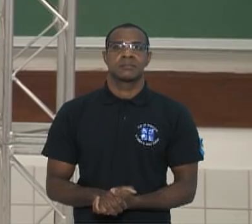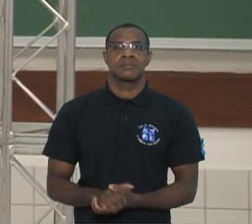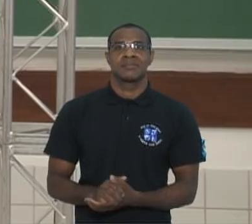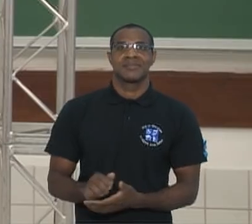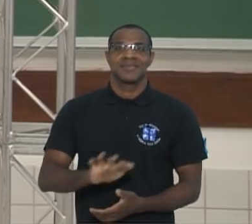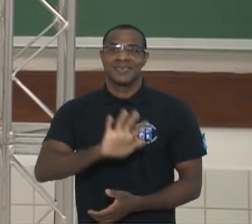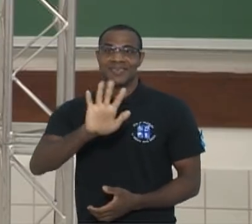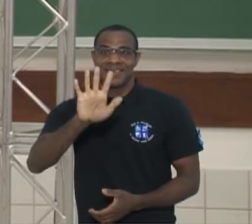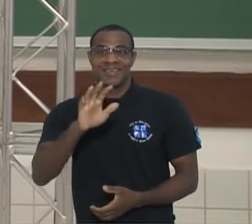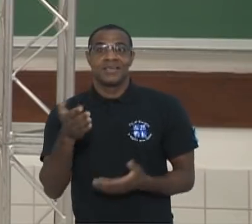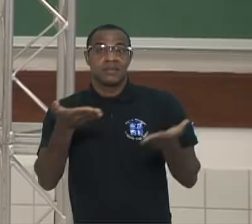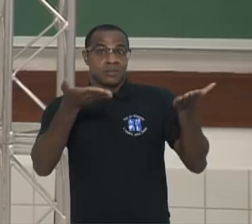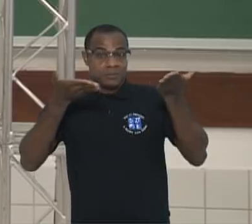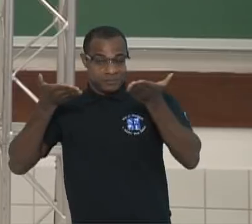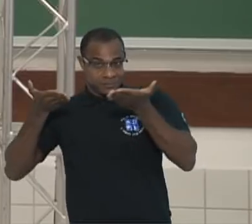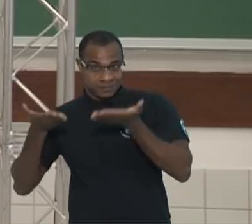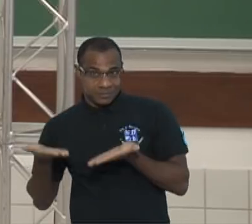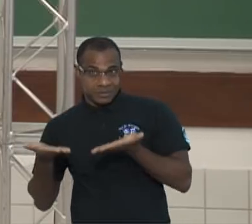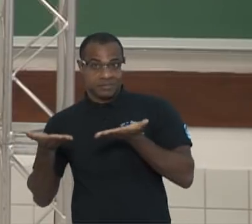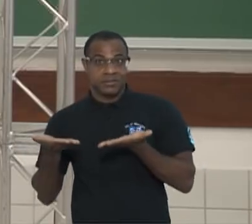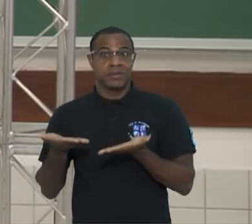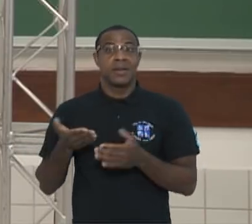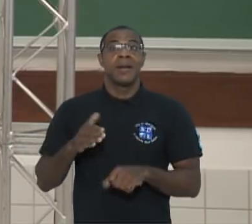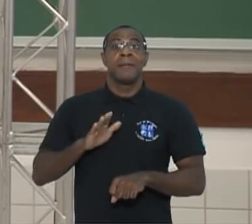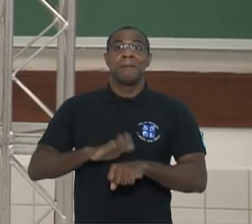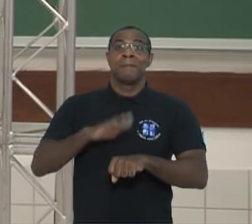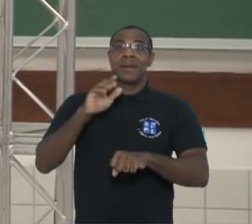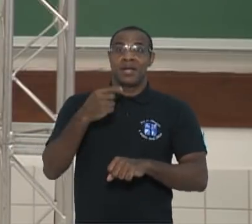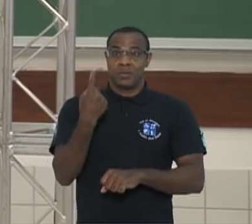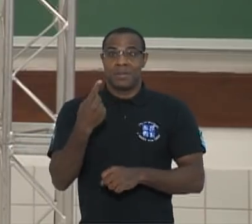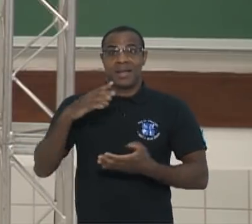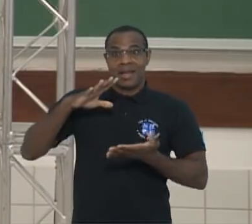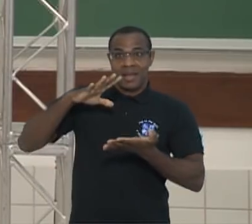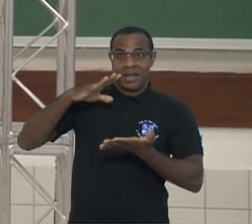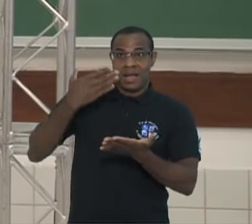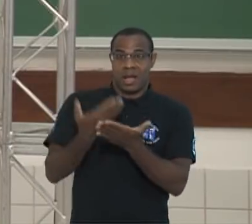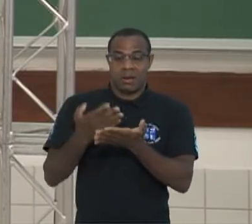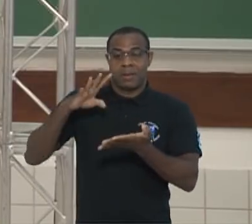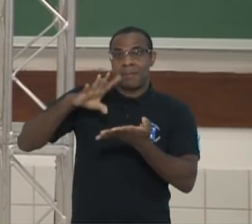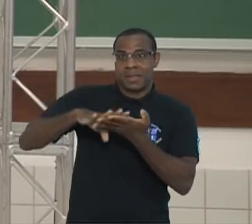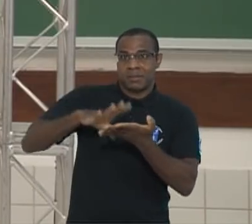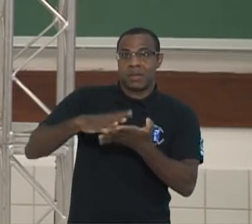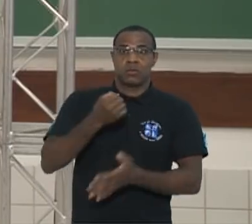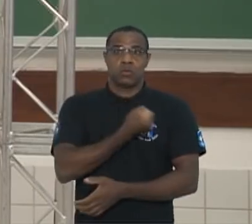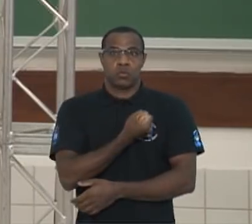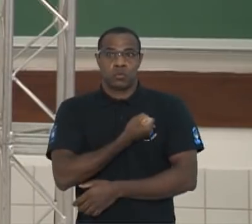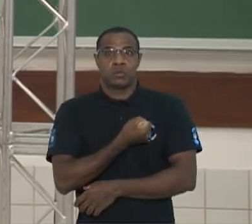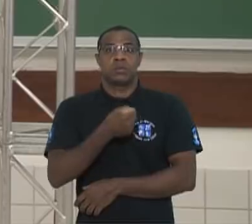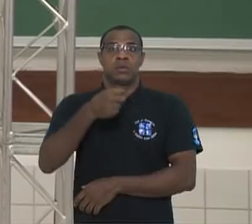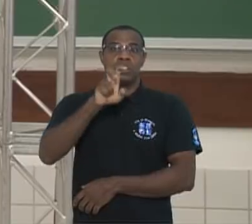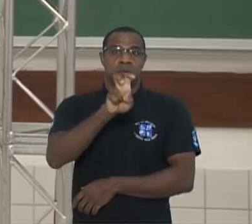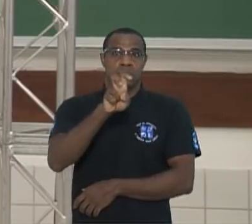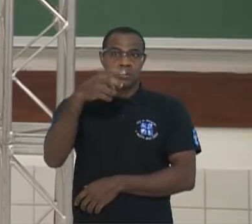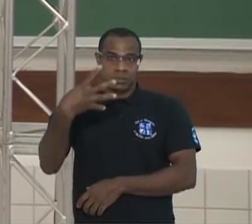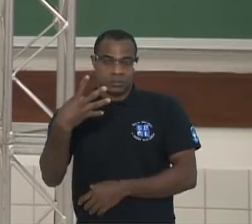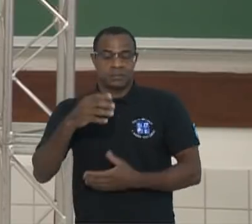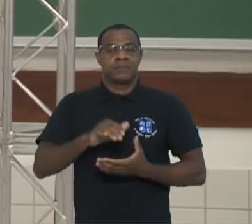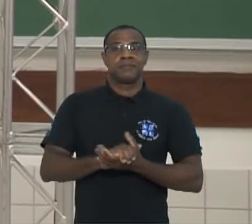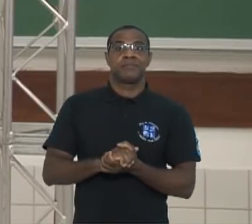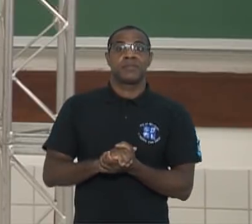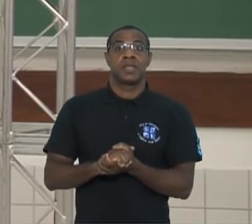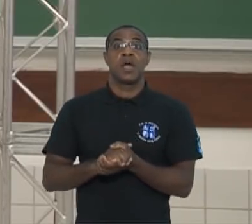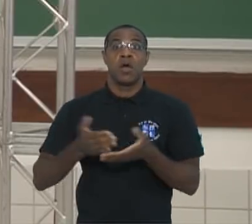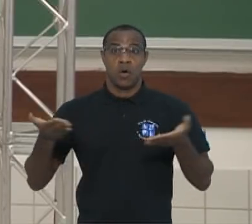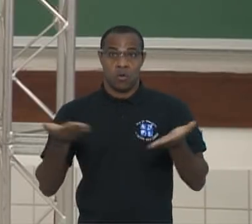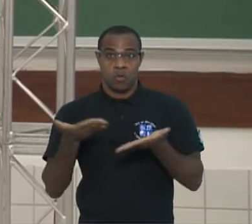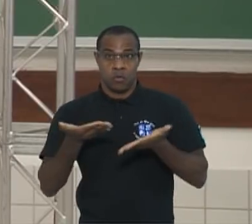Olá, sejam todos bem-vindos a mais uma aula de matemática, a 54. Nessa aula nós vamos ver o volume